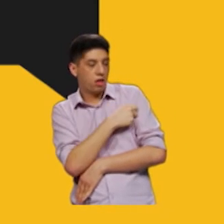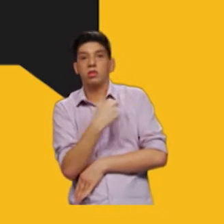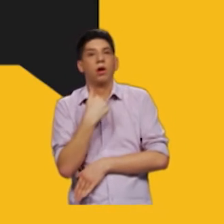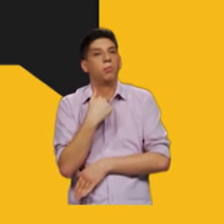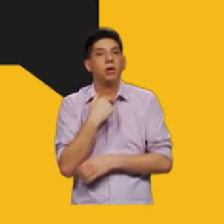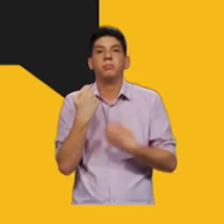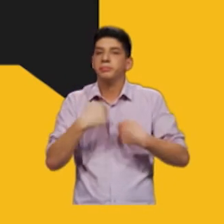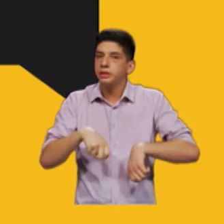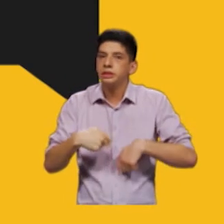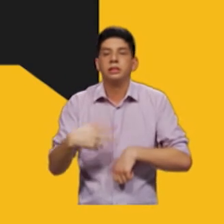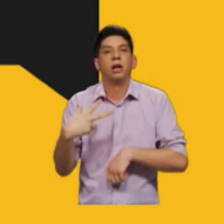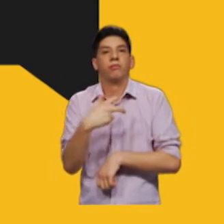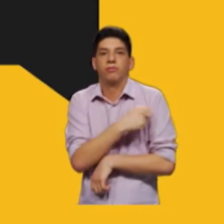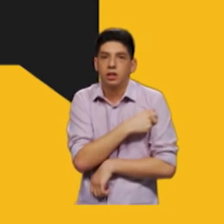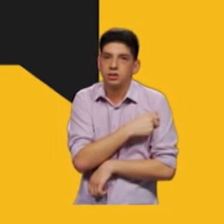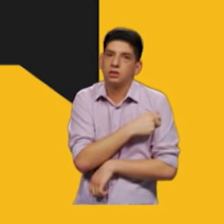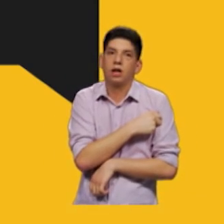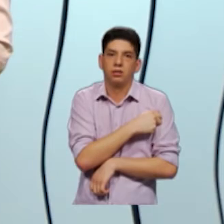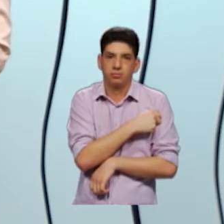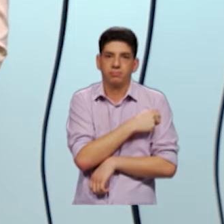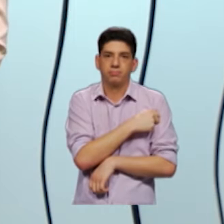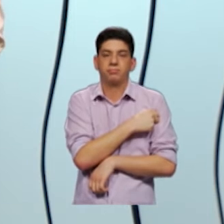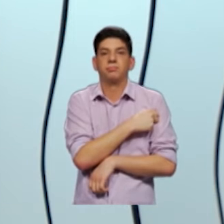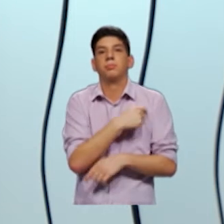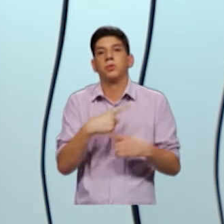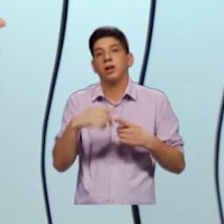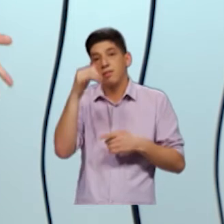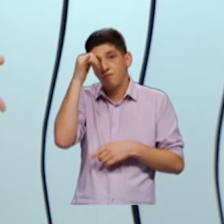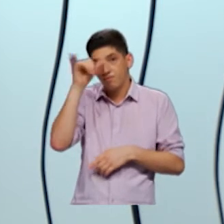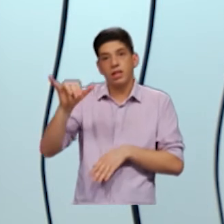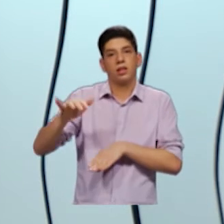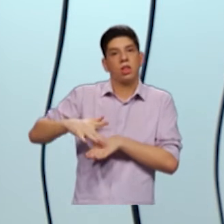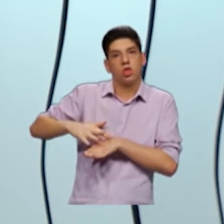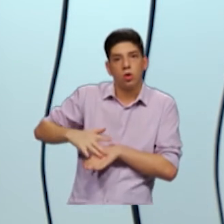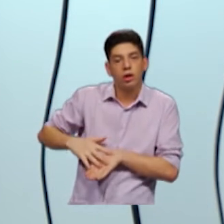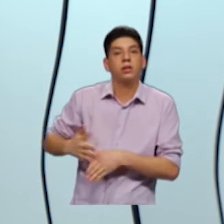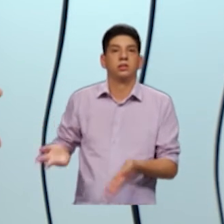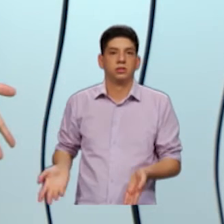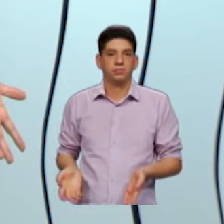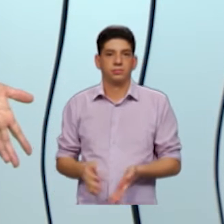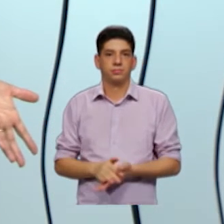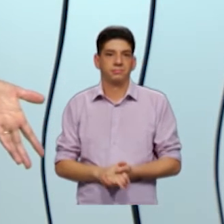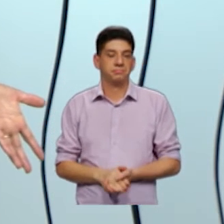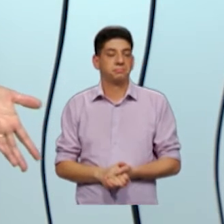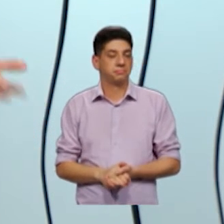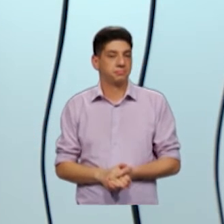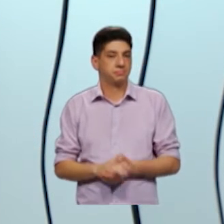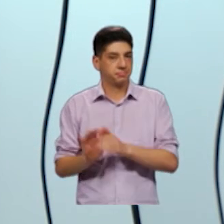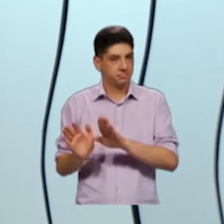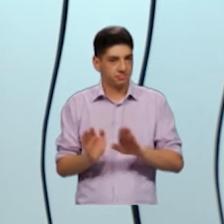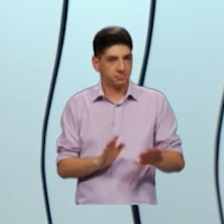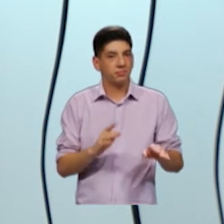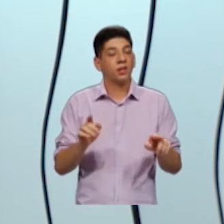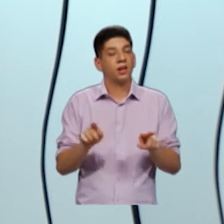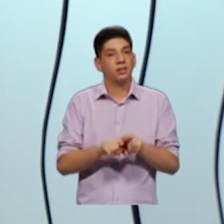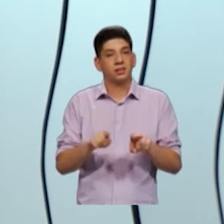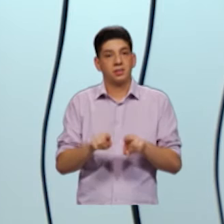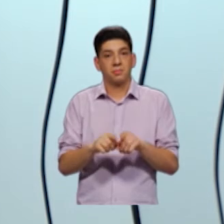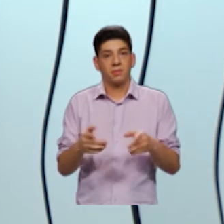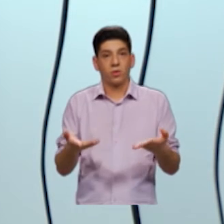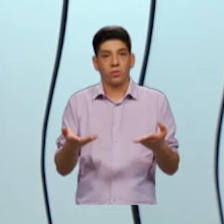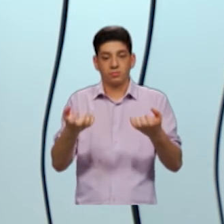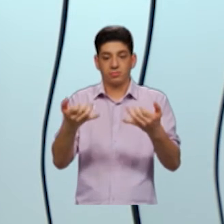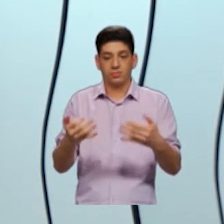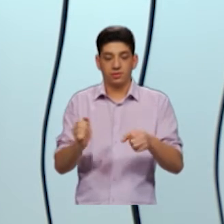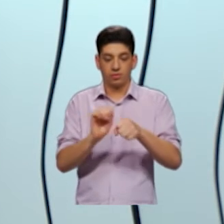que é uma série de doenças, que é a vacinação. Como não falar do Covid-19? Se eu estou aqui hoje ministrando aula para